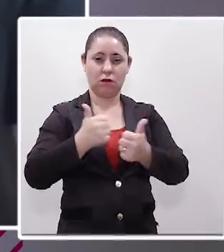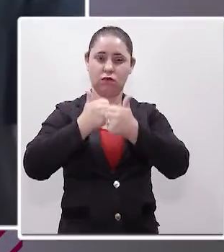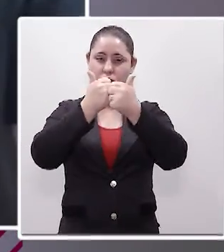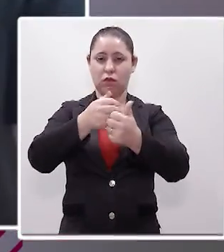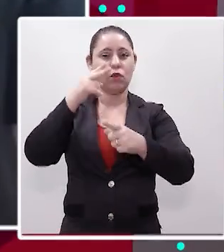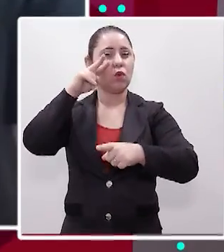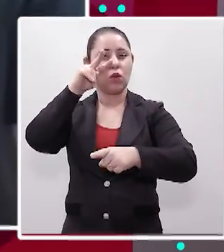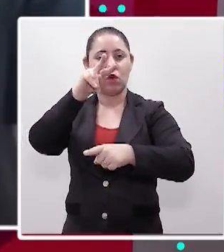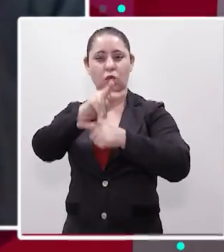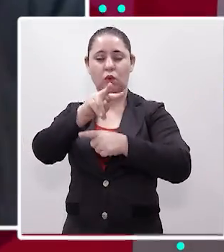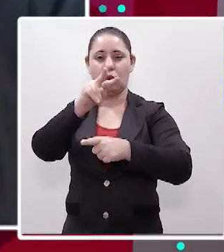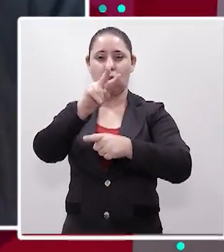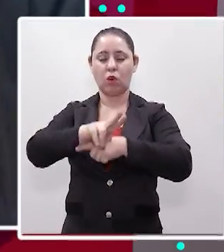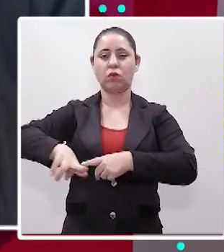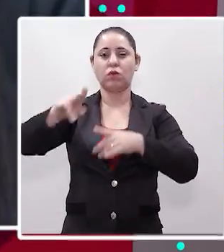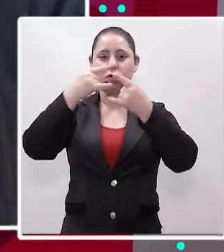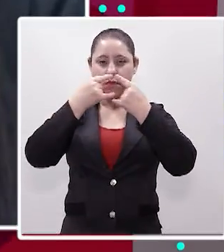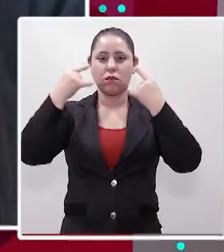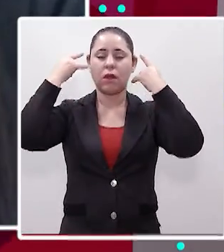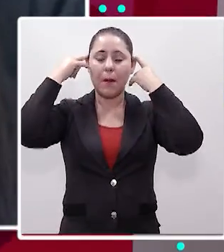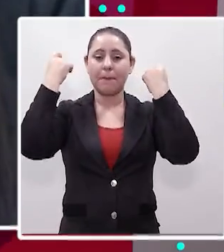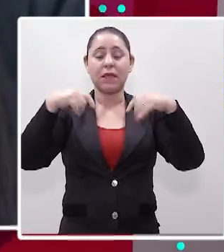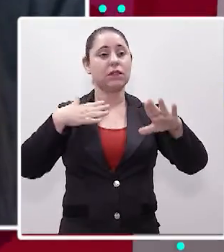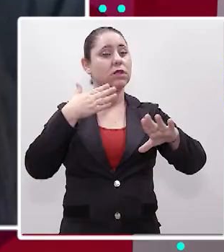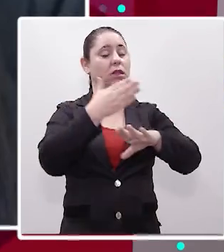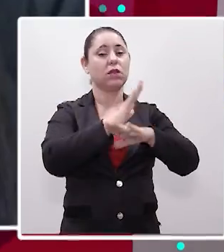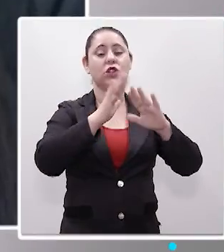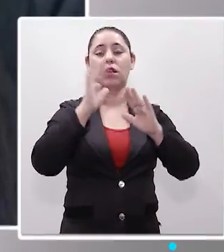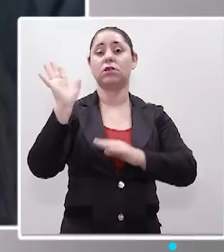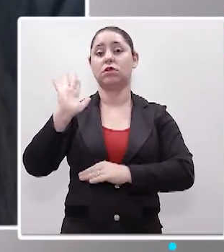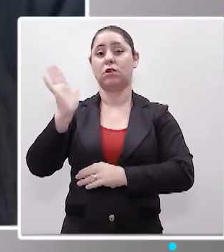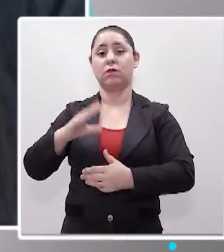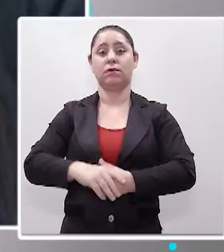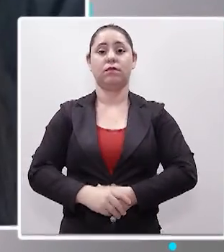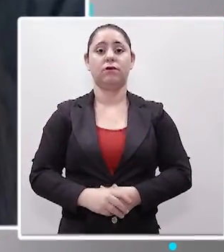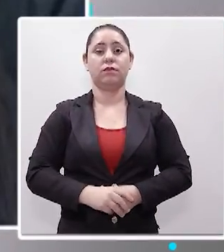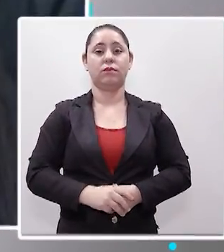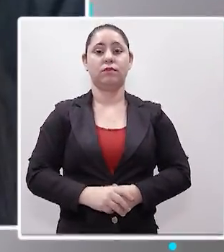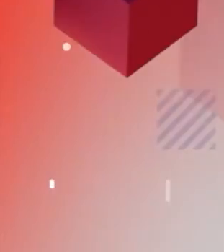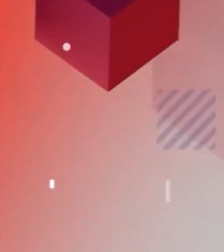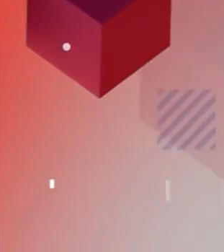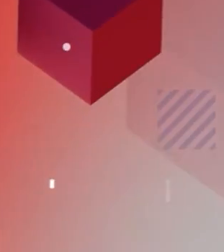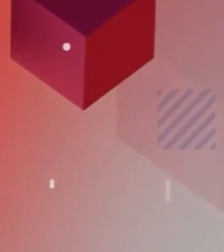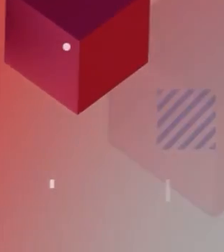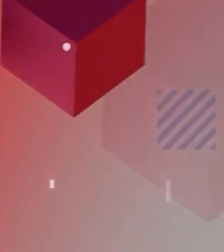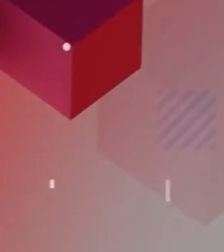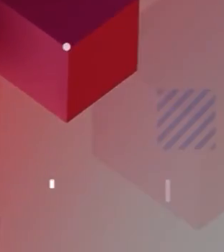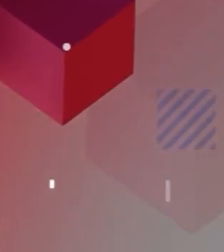obrigado para todo mundo, sigam se cuidando, sigam usando máscara se precisar sair de casa. Tchau!